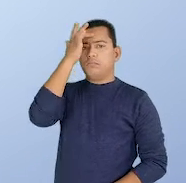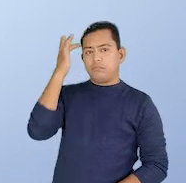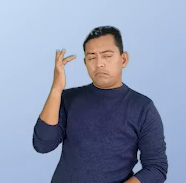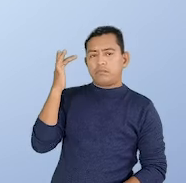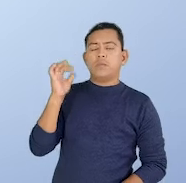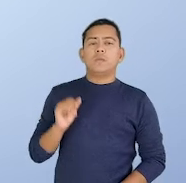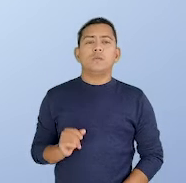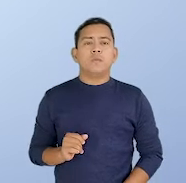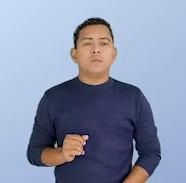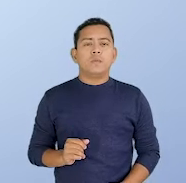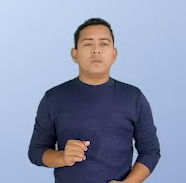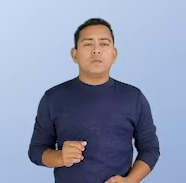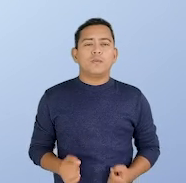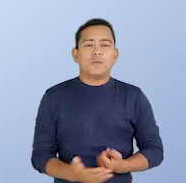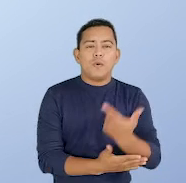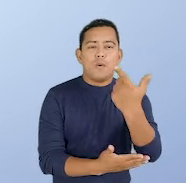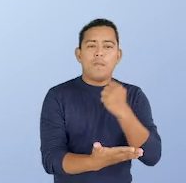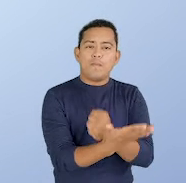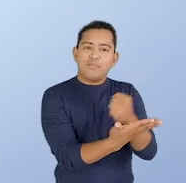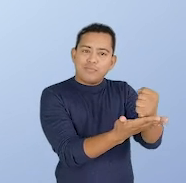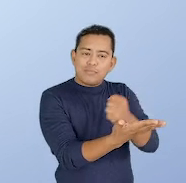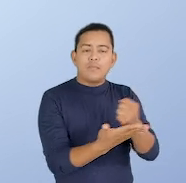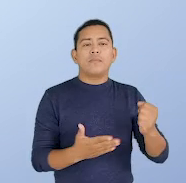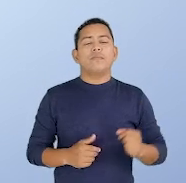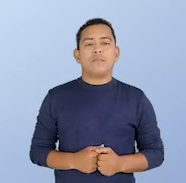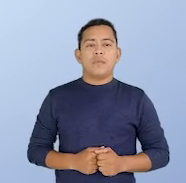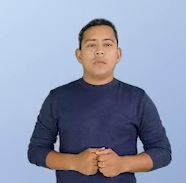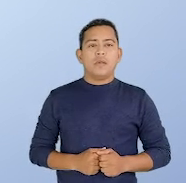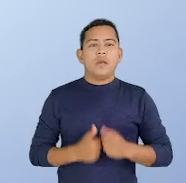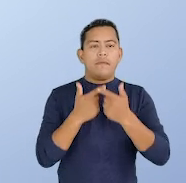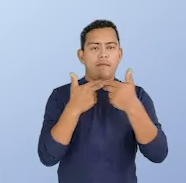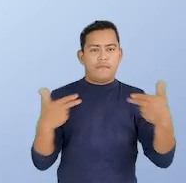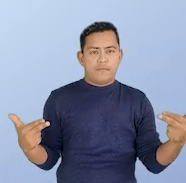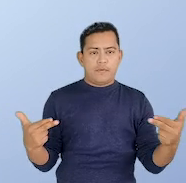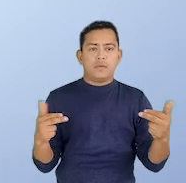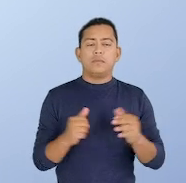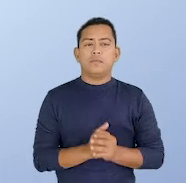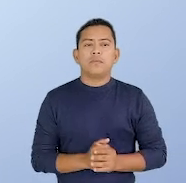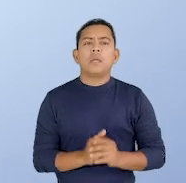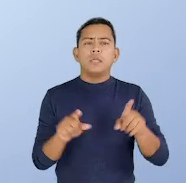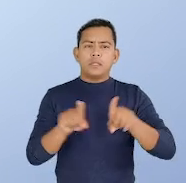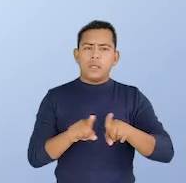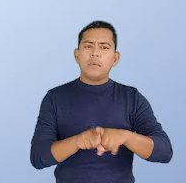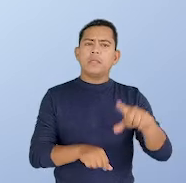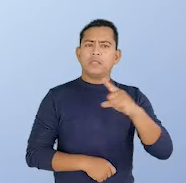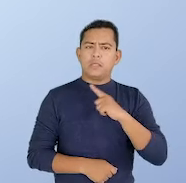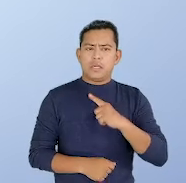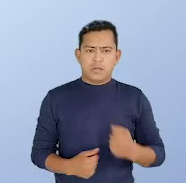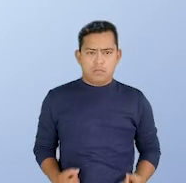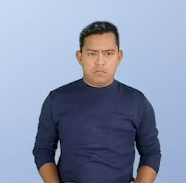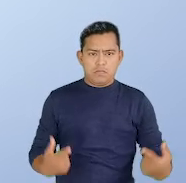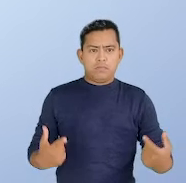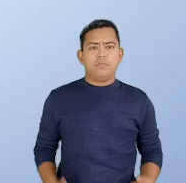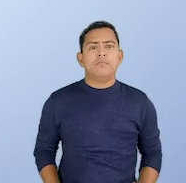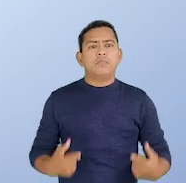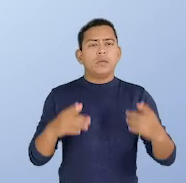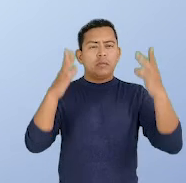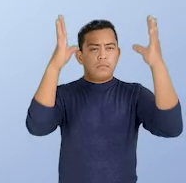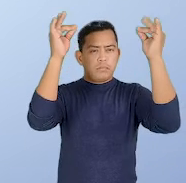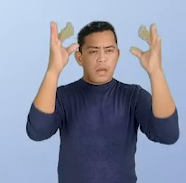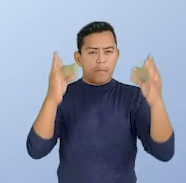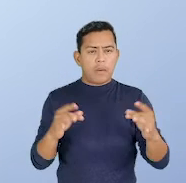pessoais, benefícios previdenciários, legais e outras. Há também as despesas